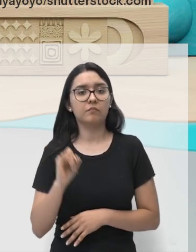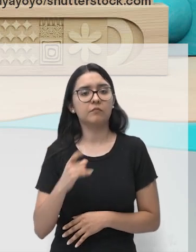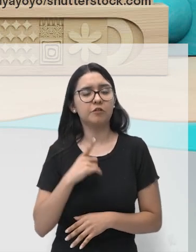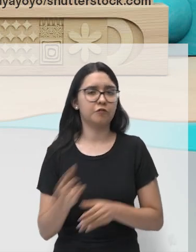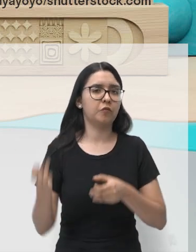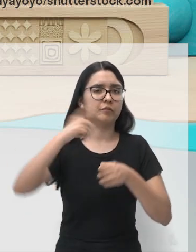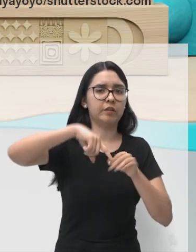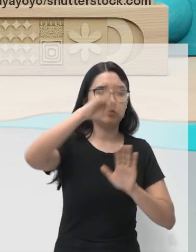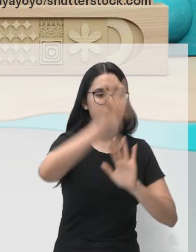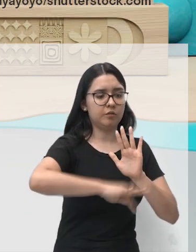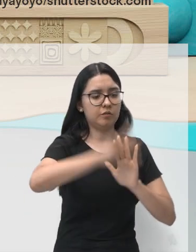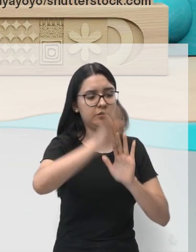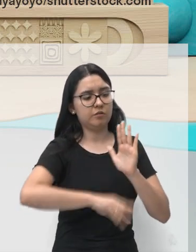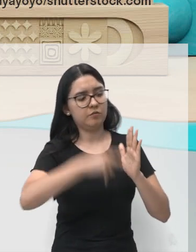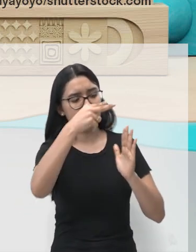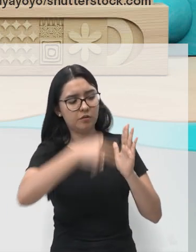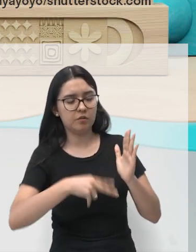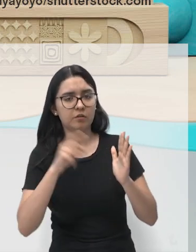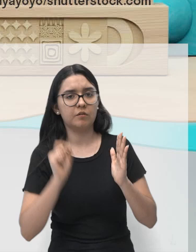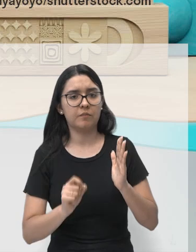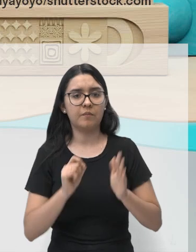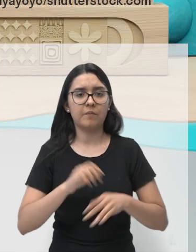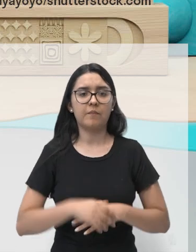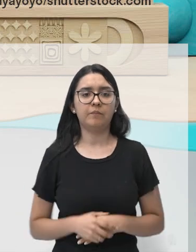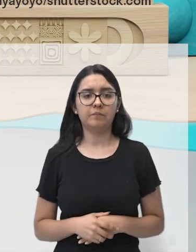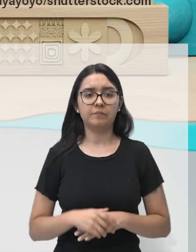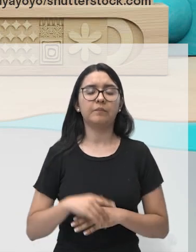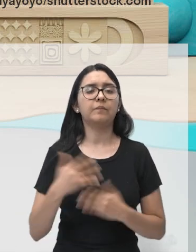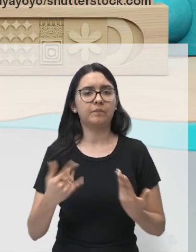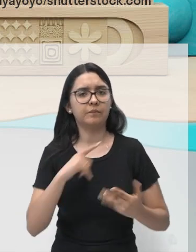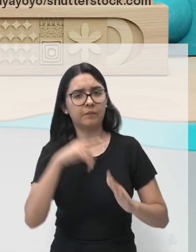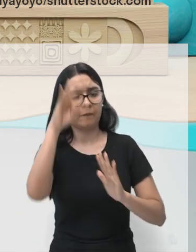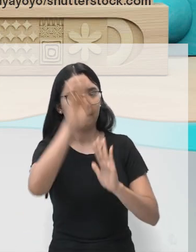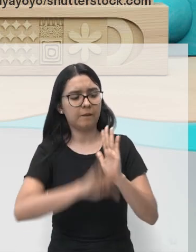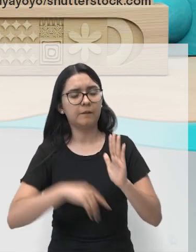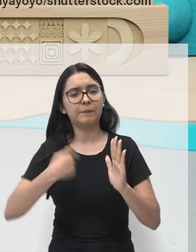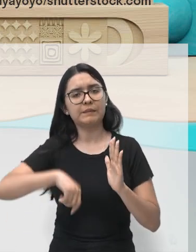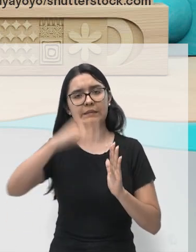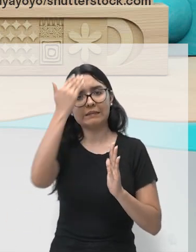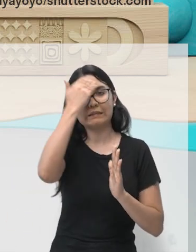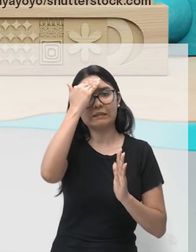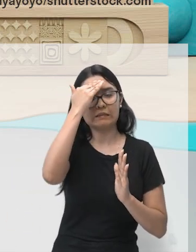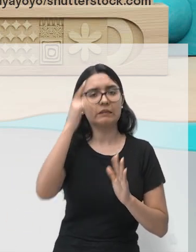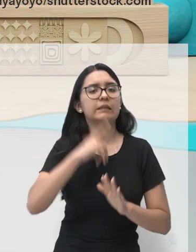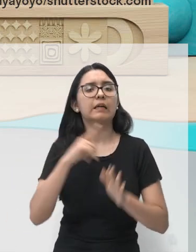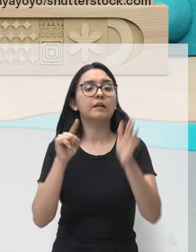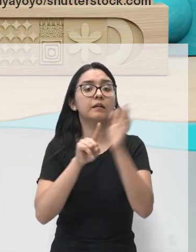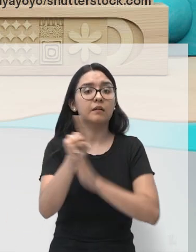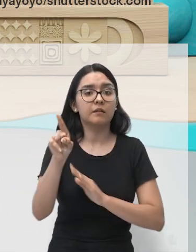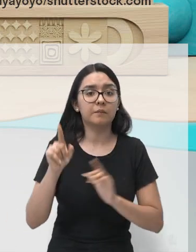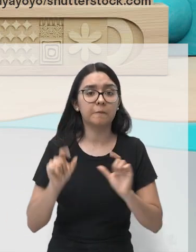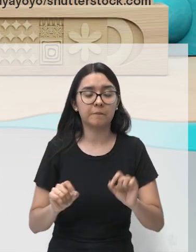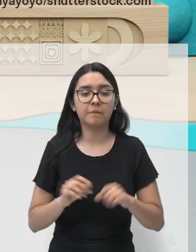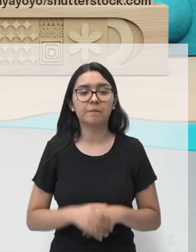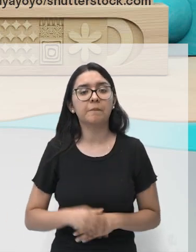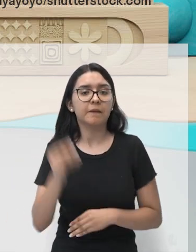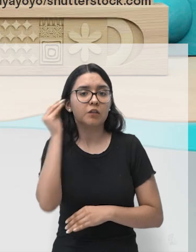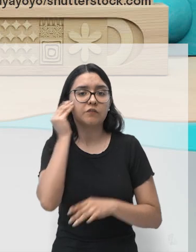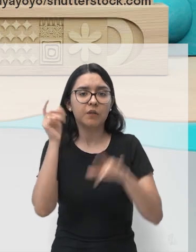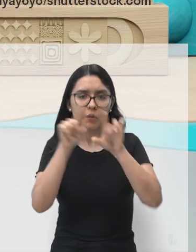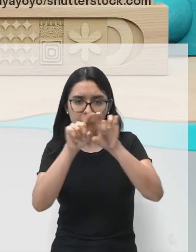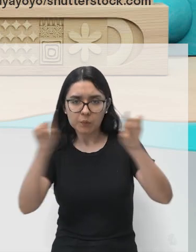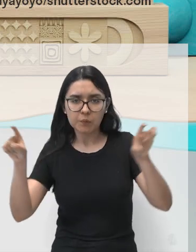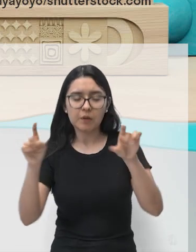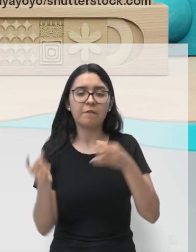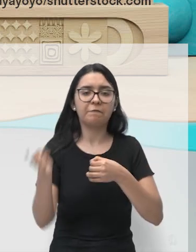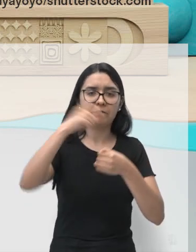no texto, a gente faz o quê? Quando a gente tem o texto, tem que compreender. E tenho aqui as perguntas. Eu pego o trecho que está aqui,